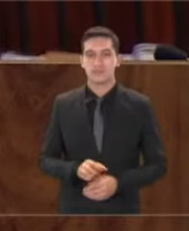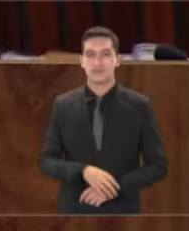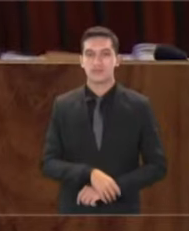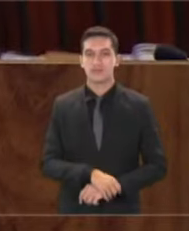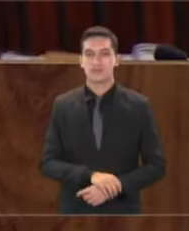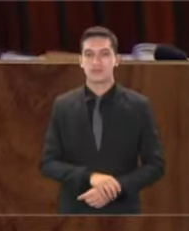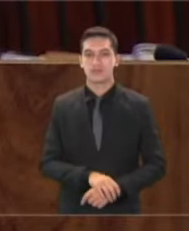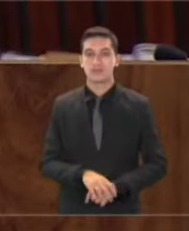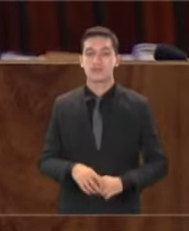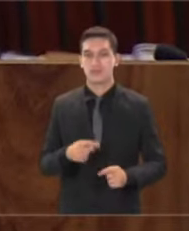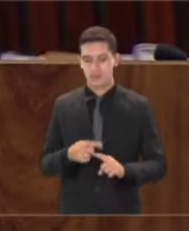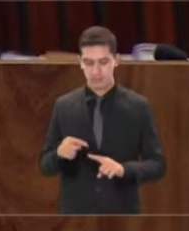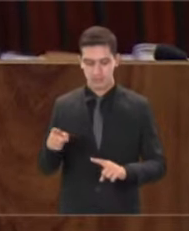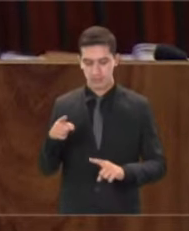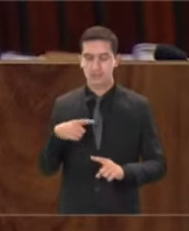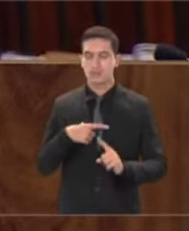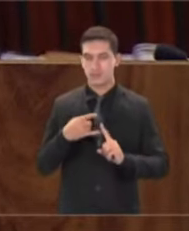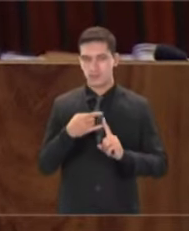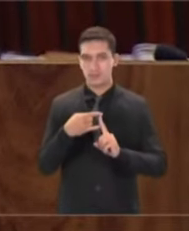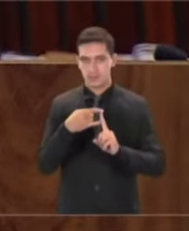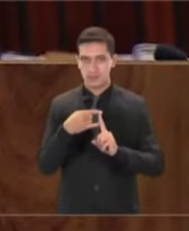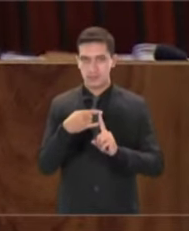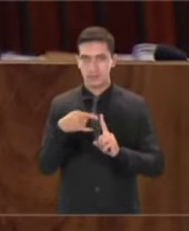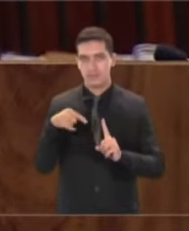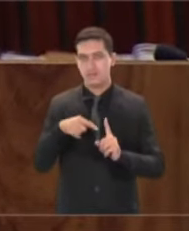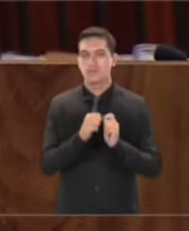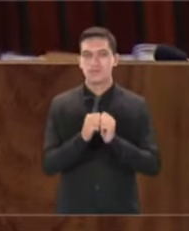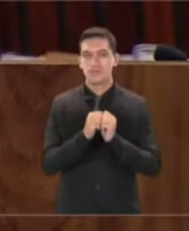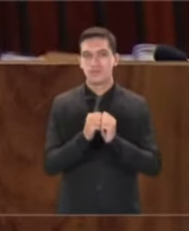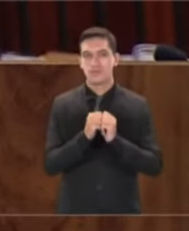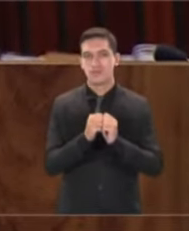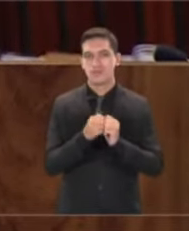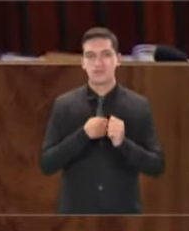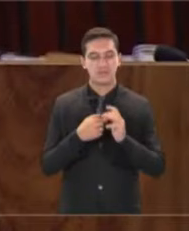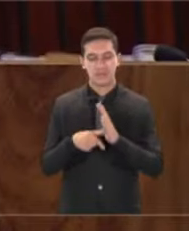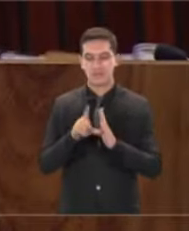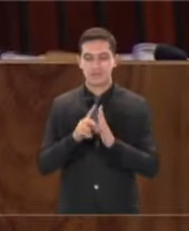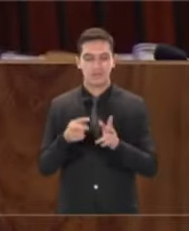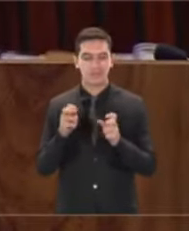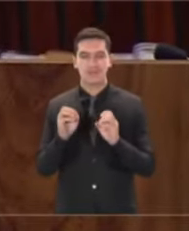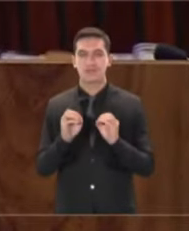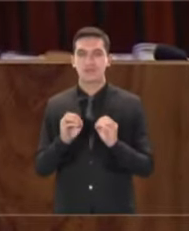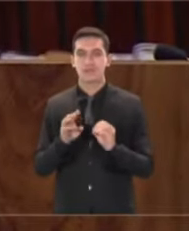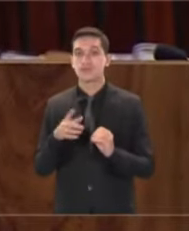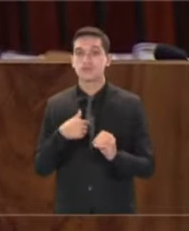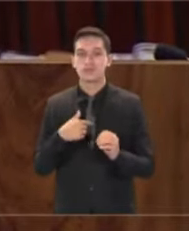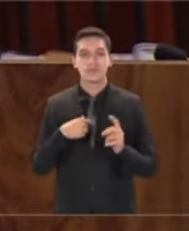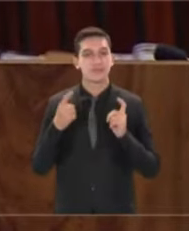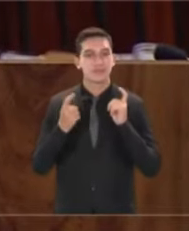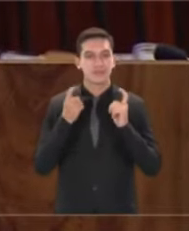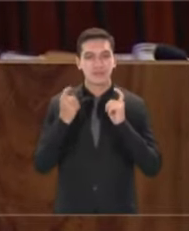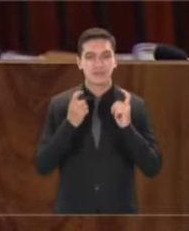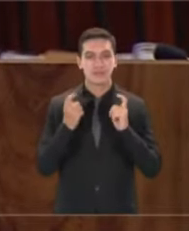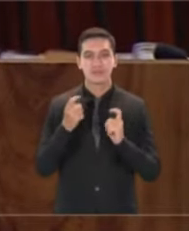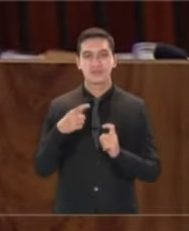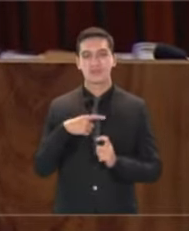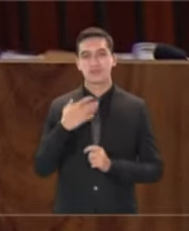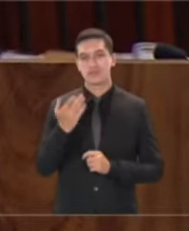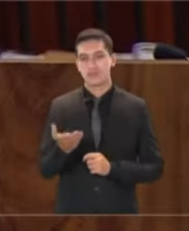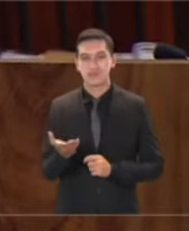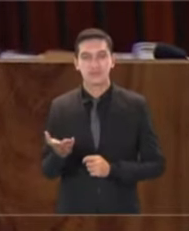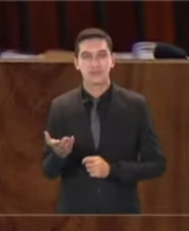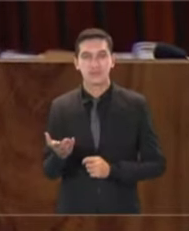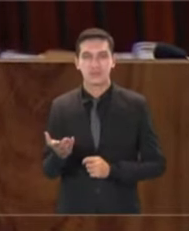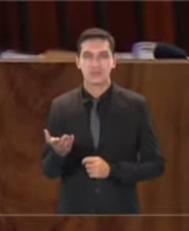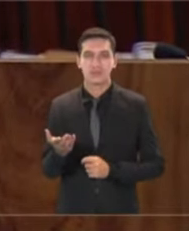já que participa por videoconferência, não percebi naquele primeiro momento. Mas me preocupa, nesse caso,